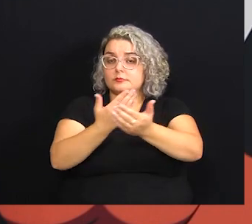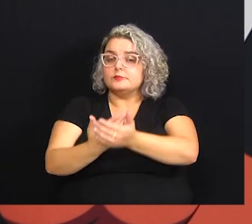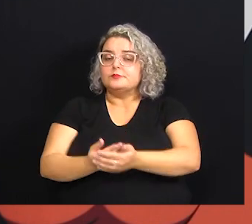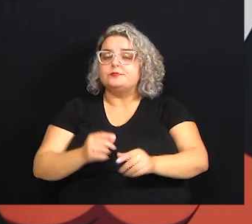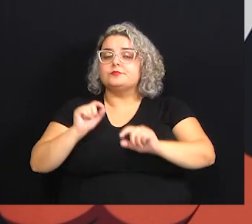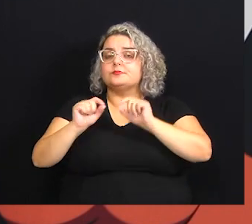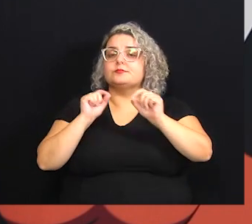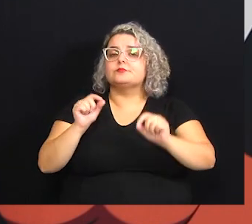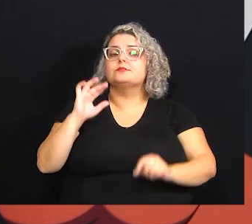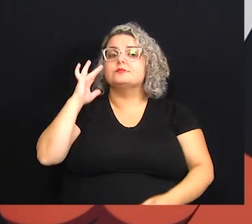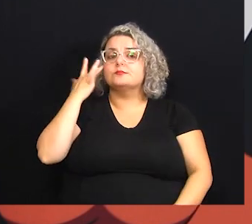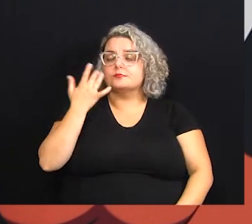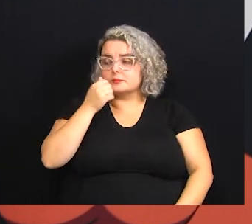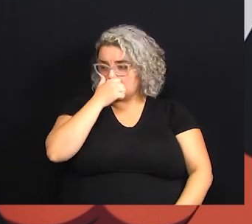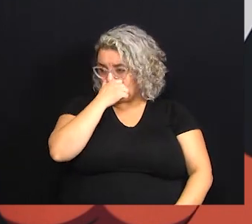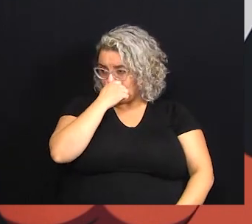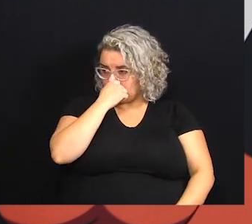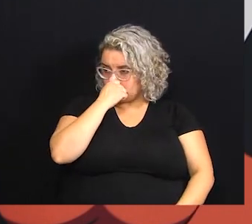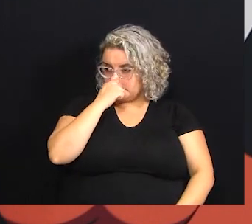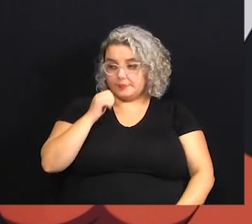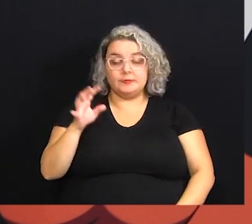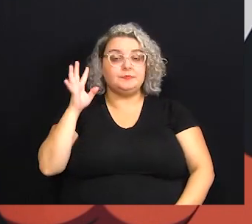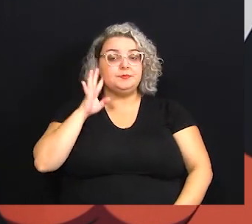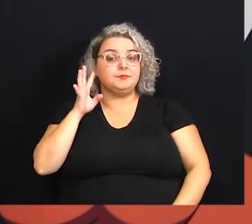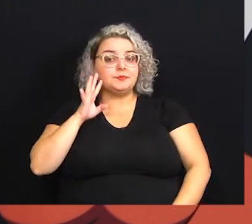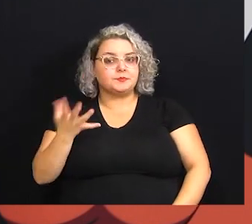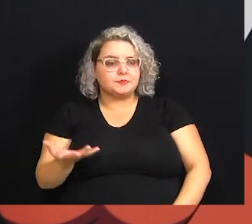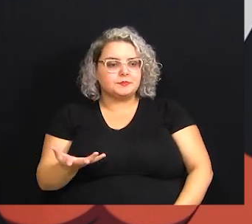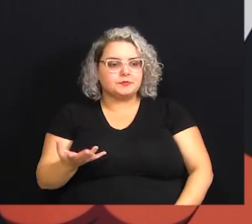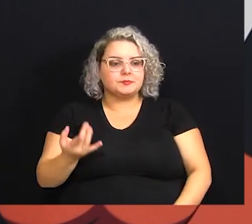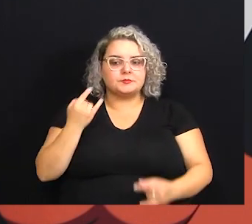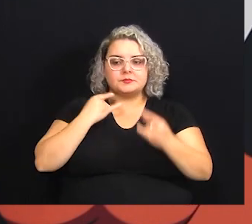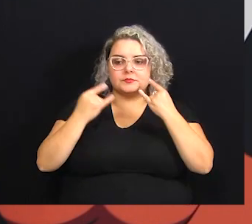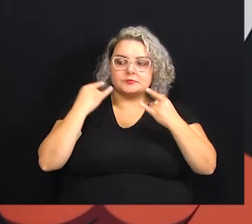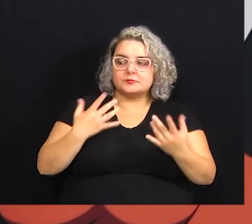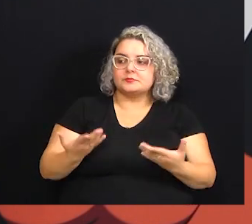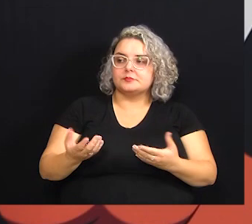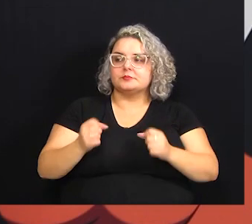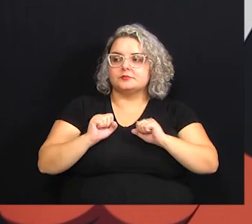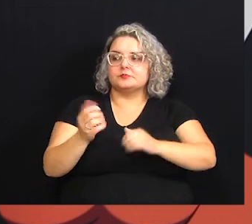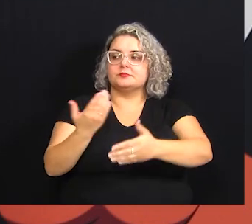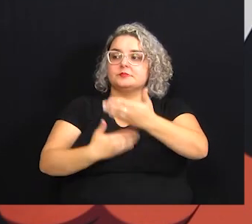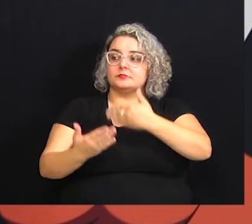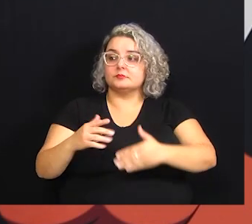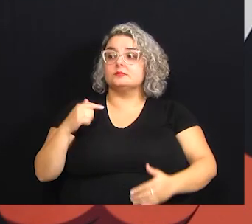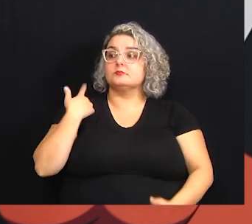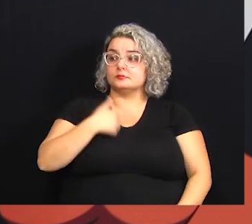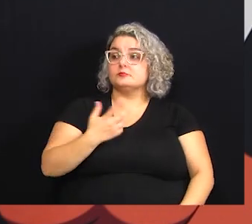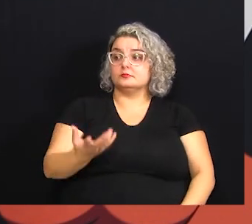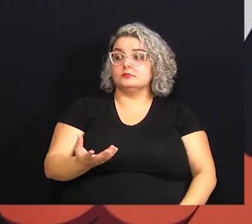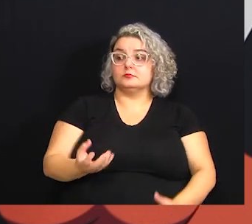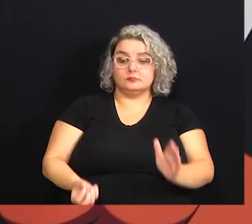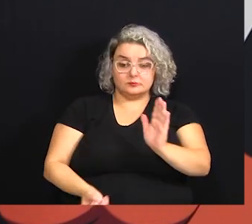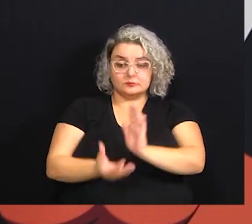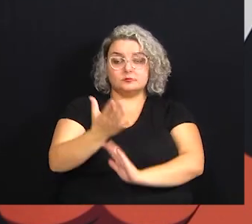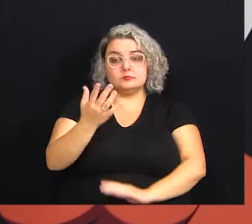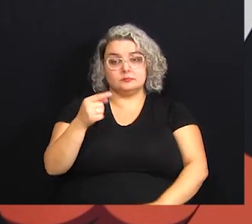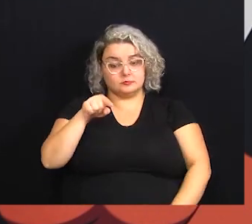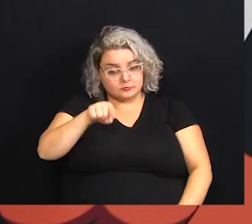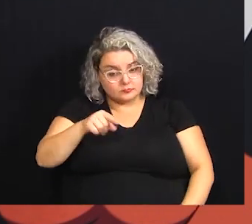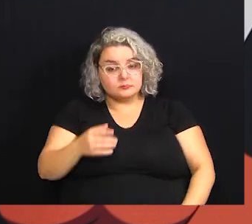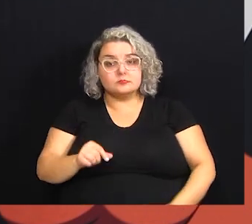você achou de bem legal e interessante que você possa compartilhar com a gente? Uma descoberta que você fez